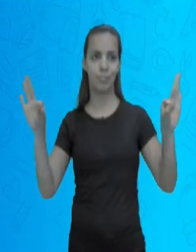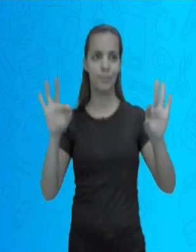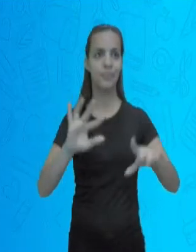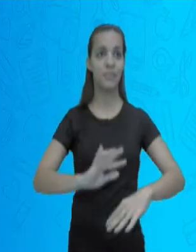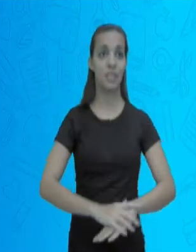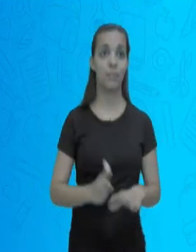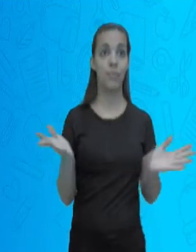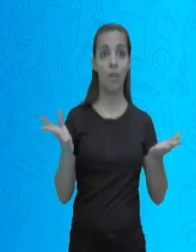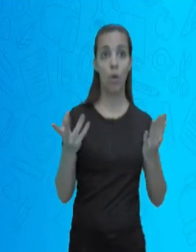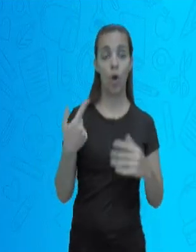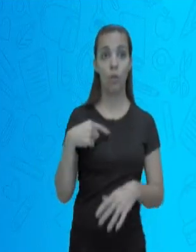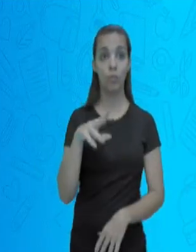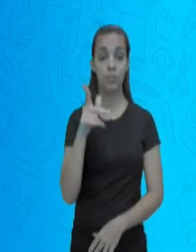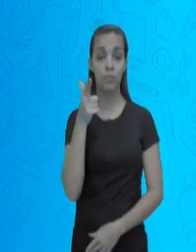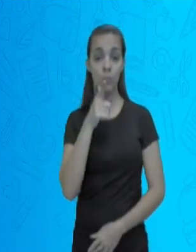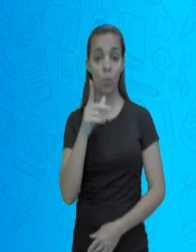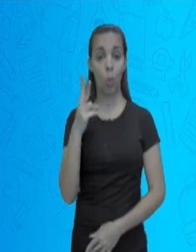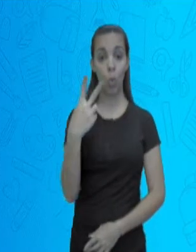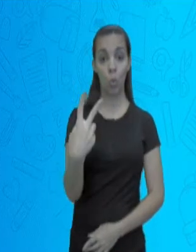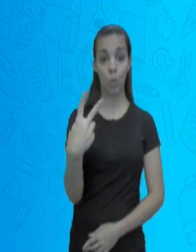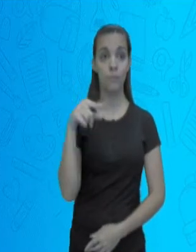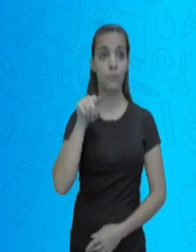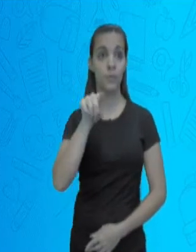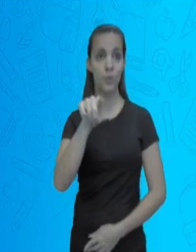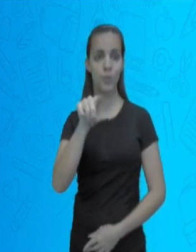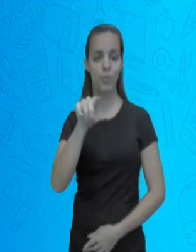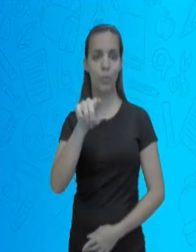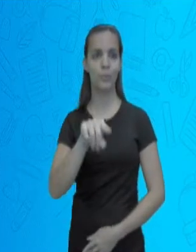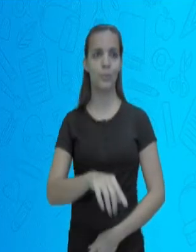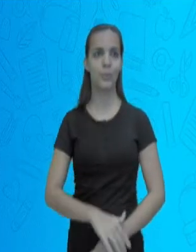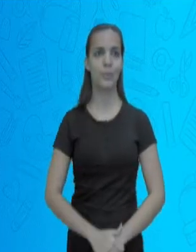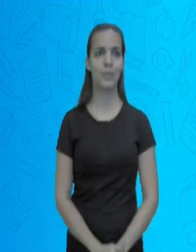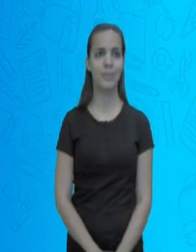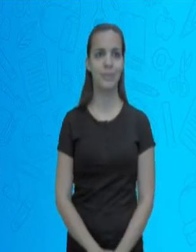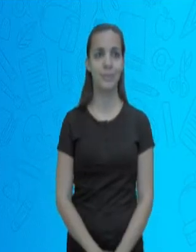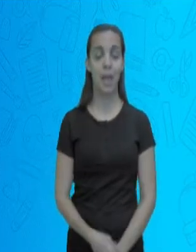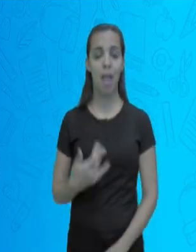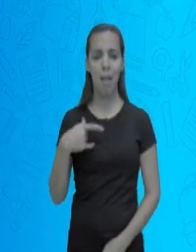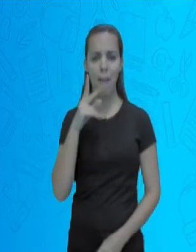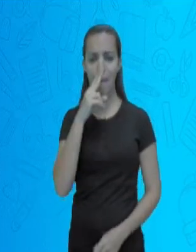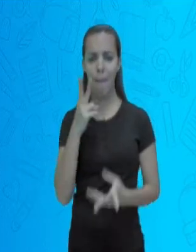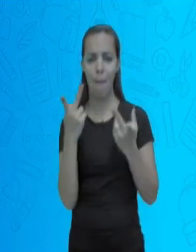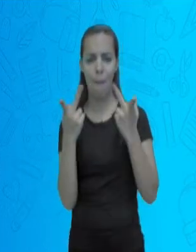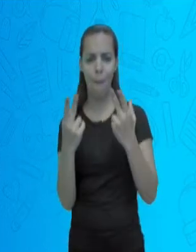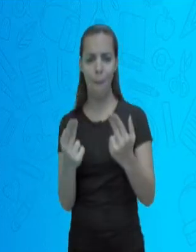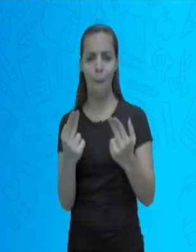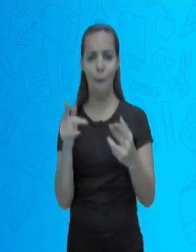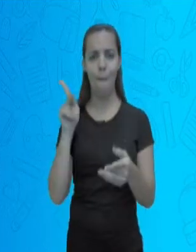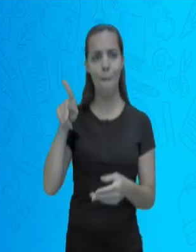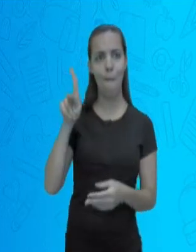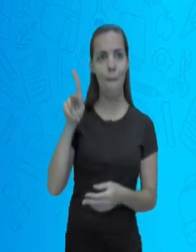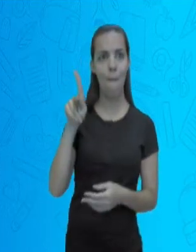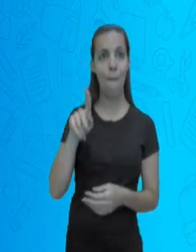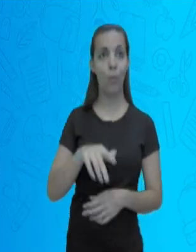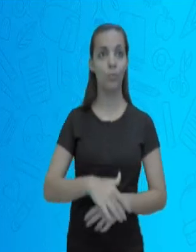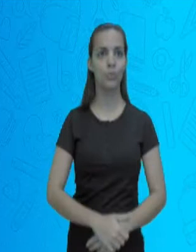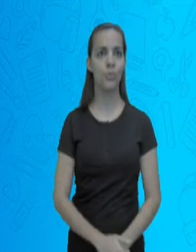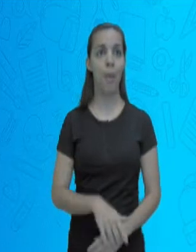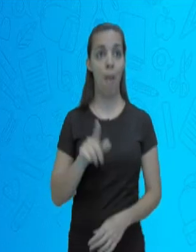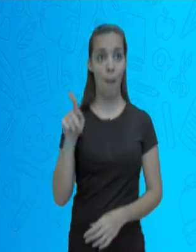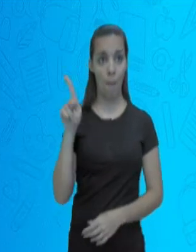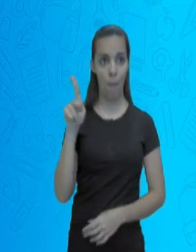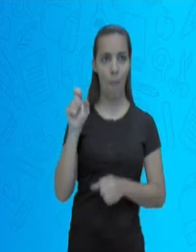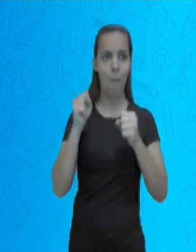Consideremos agora 2 pontos distintos, pertencentes ao mesmo plano. Por esses pontos, podemos